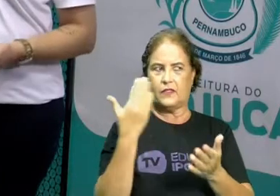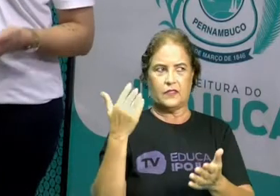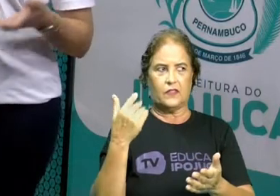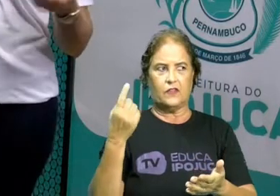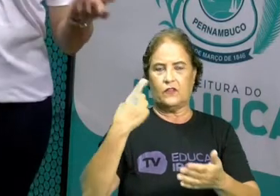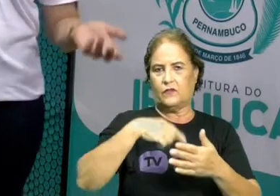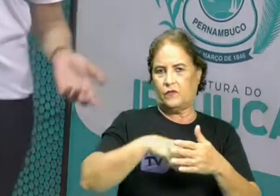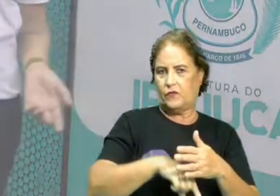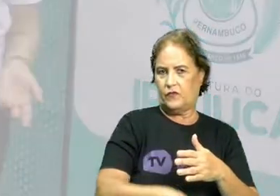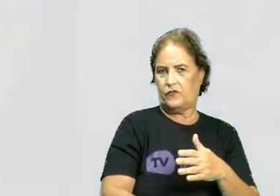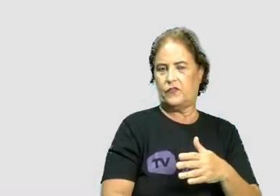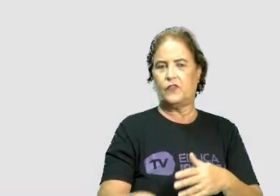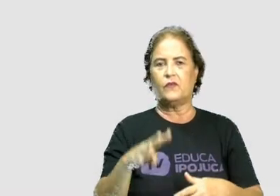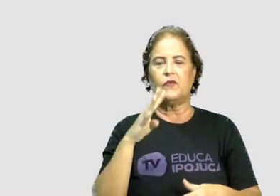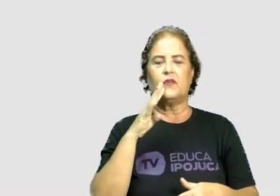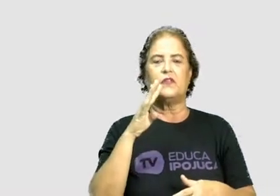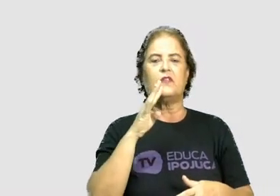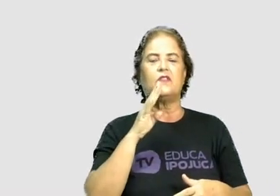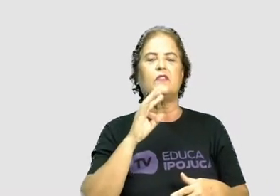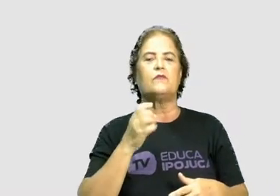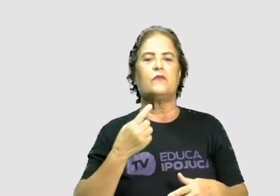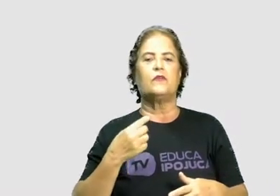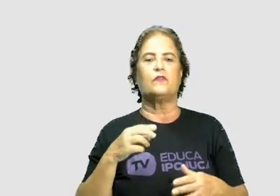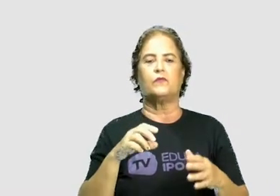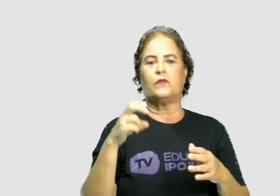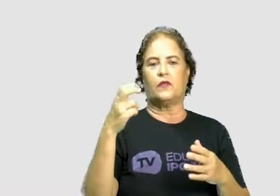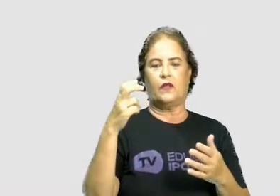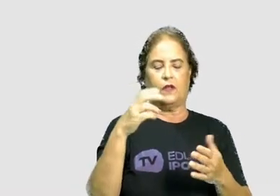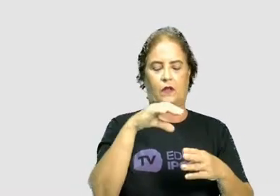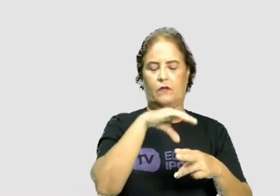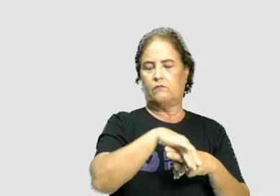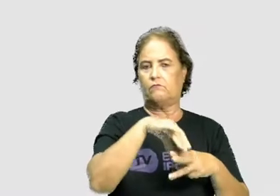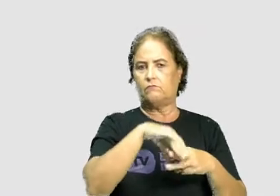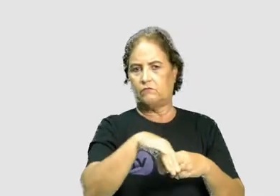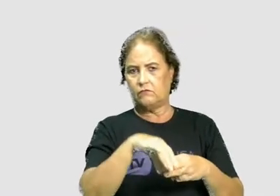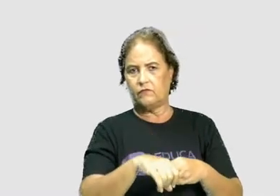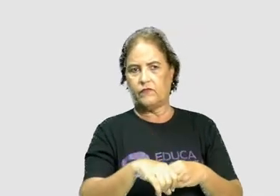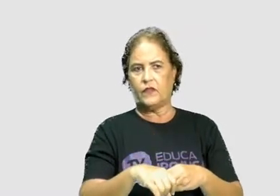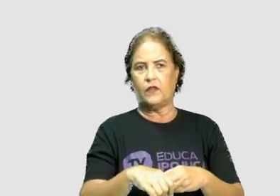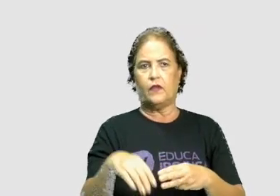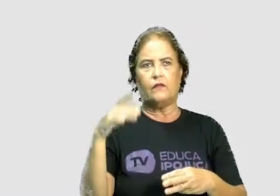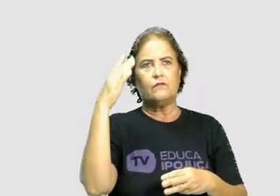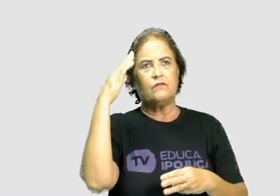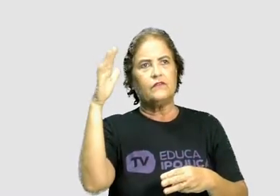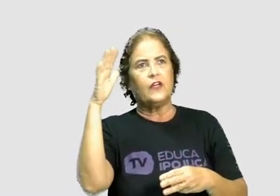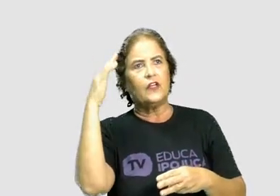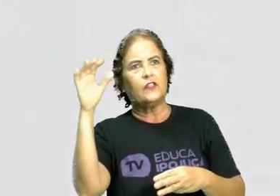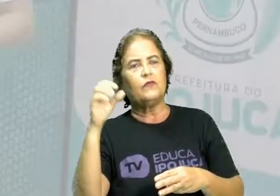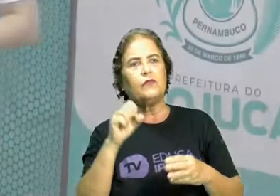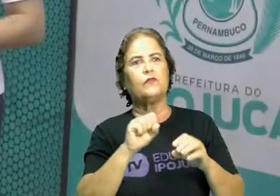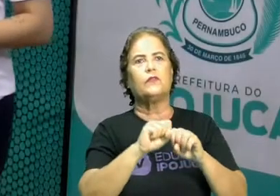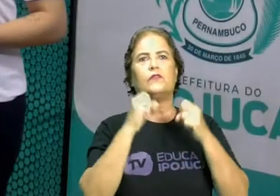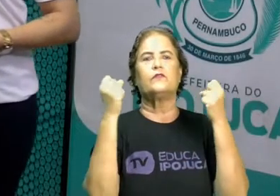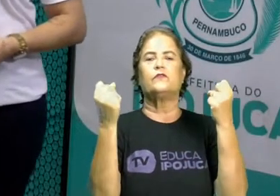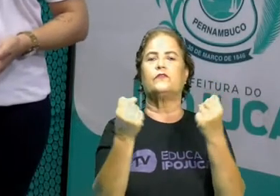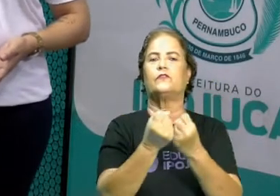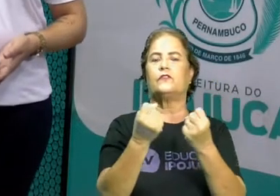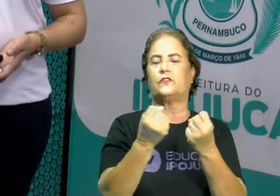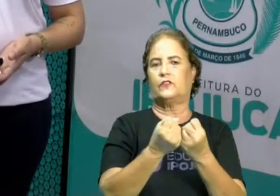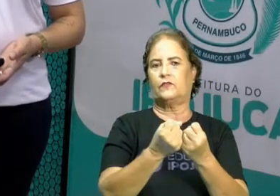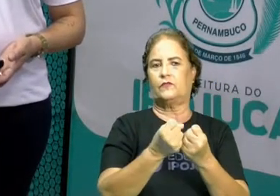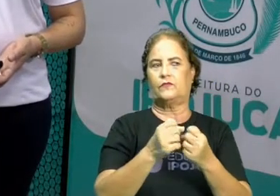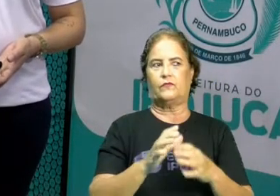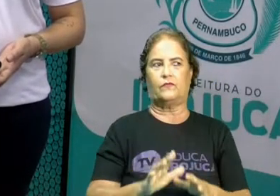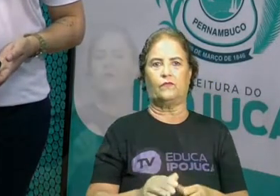um pouco mais dos nossos conhecimentos sobre a literatura de Cordel e refletimos sobre a função social do gênero Cordel.